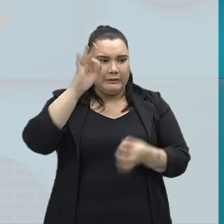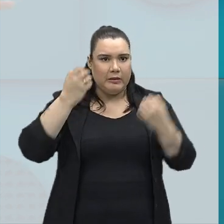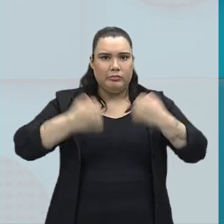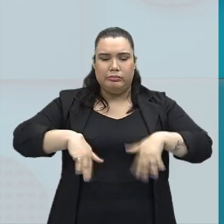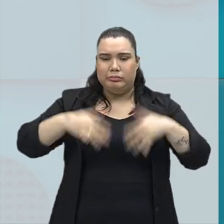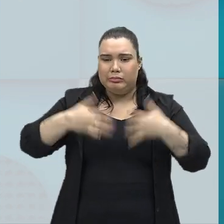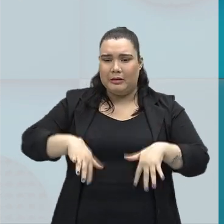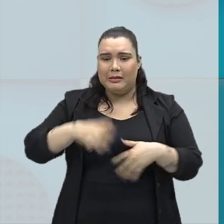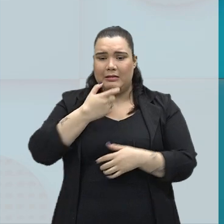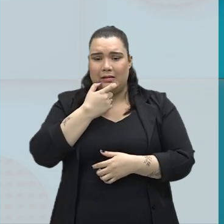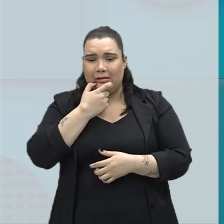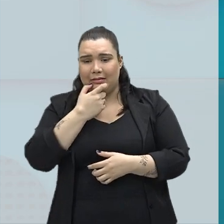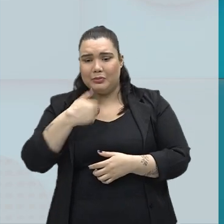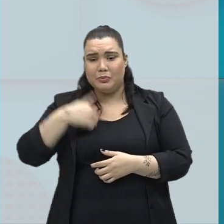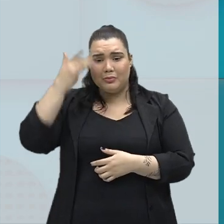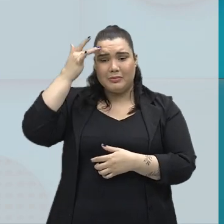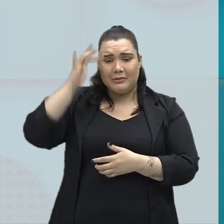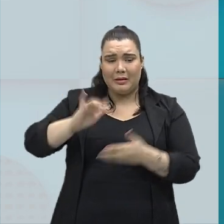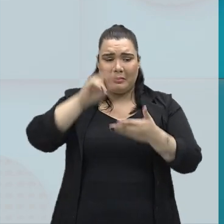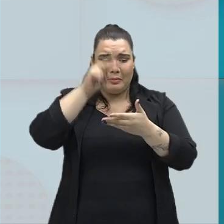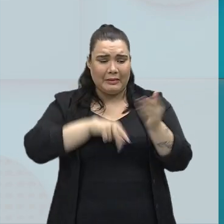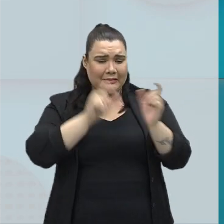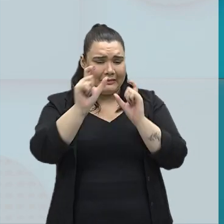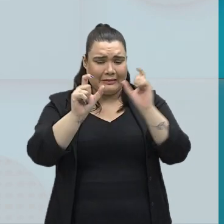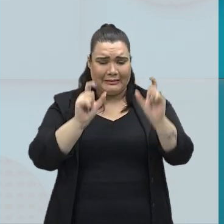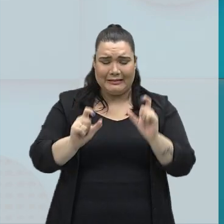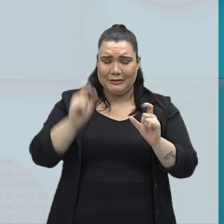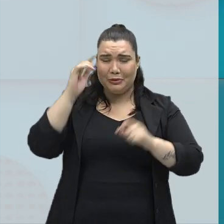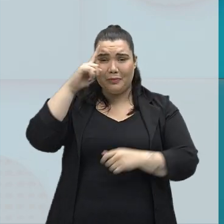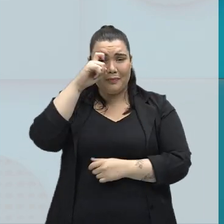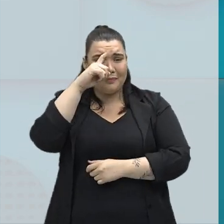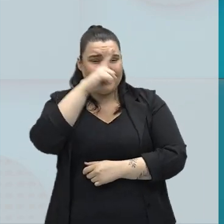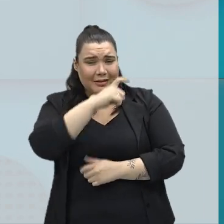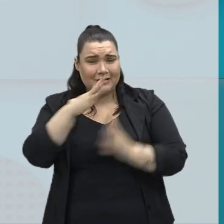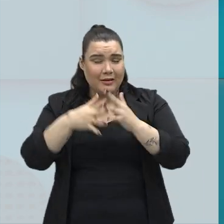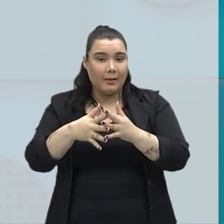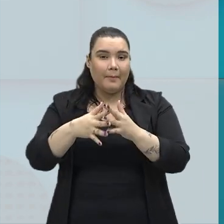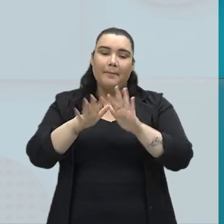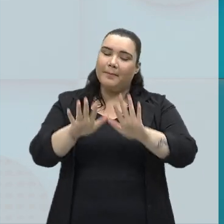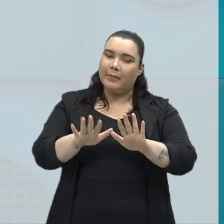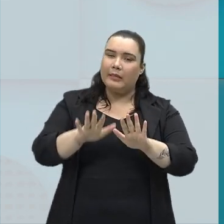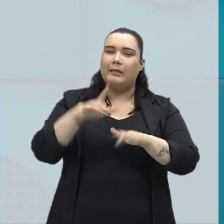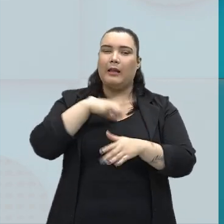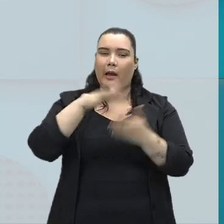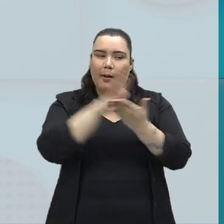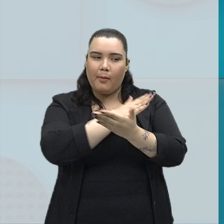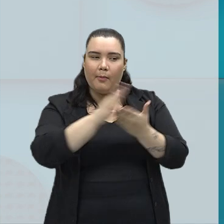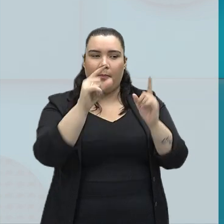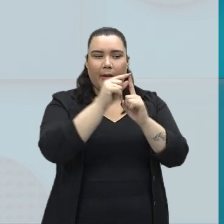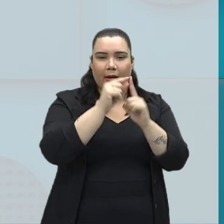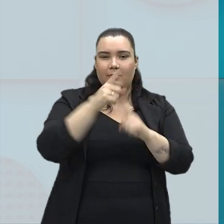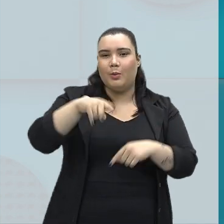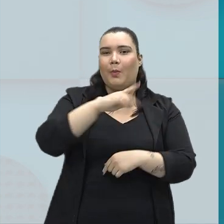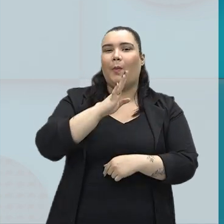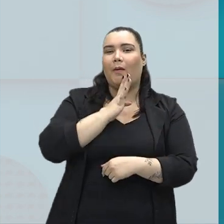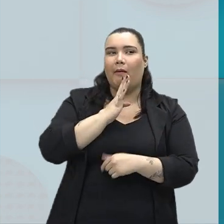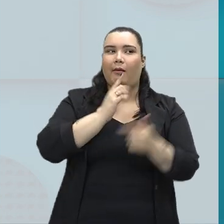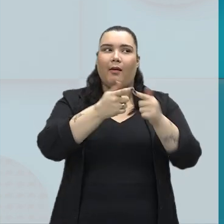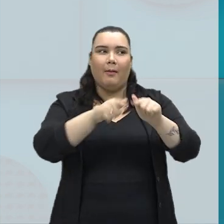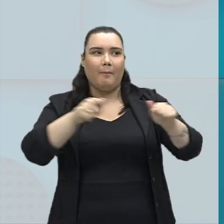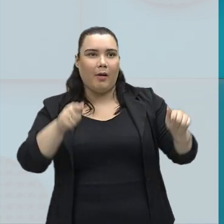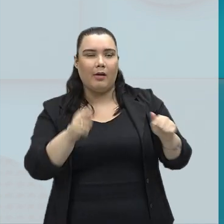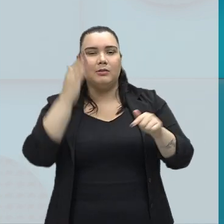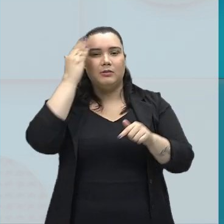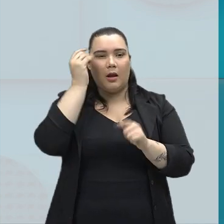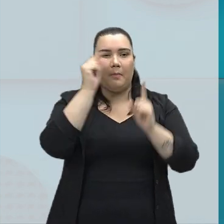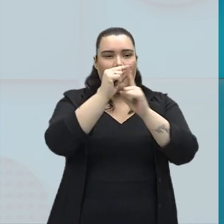em inglês, eu não sei, tem muitas palavras que eu não conheço, mas tem muita coisa que você conhece gramática, você conhece vocabulário,